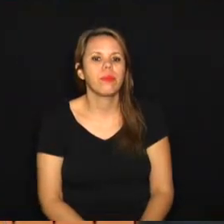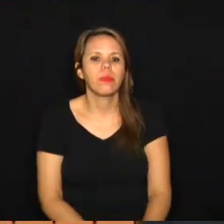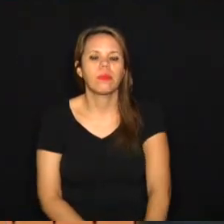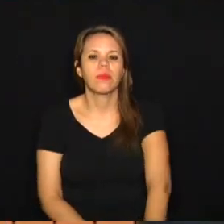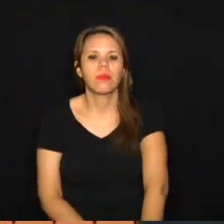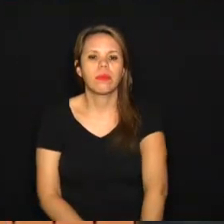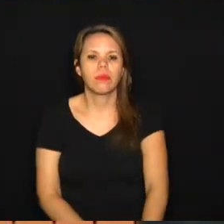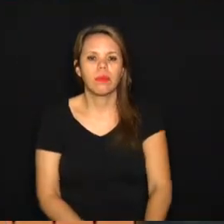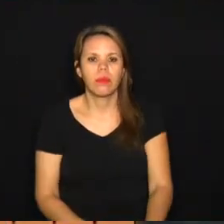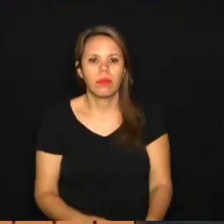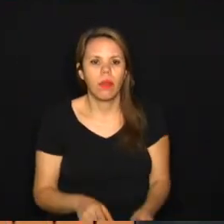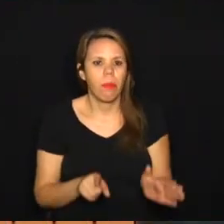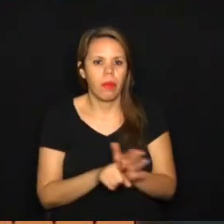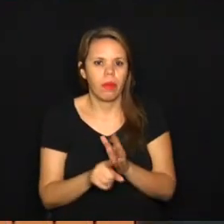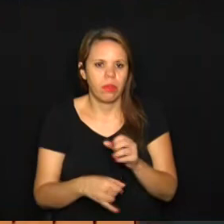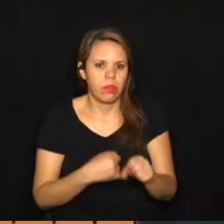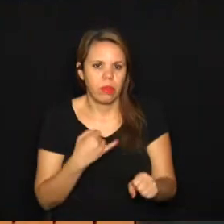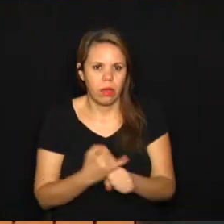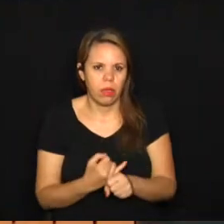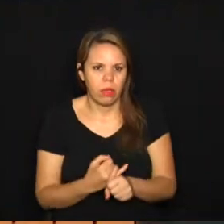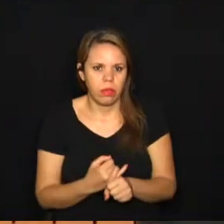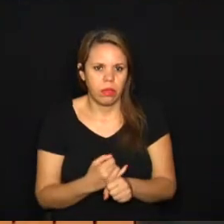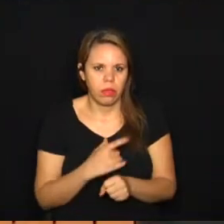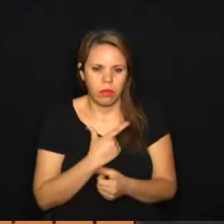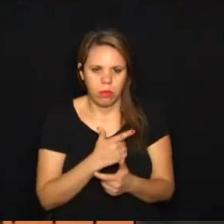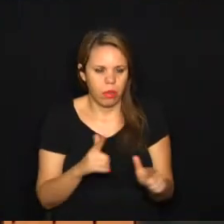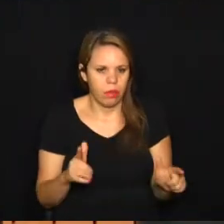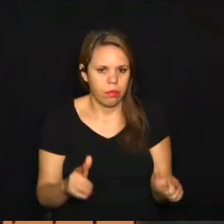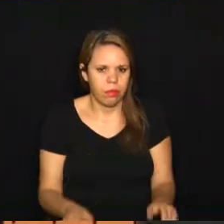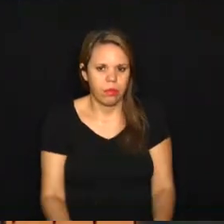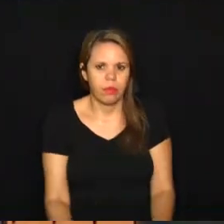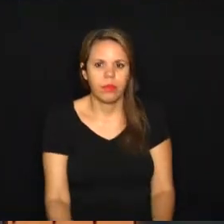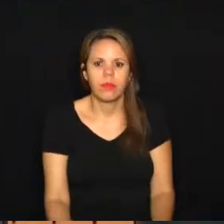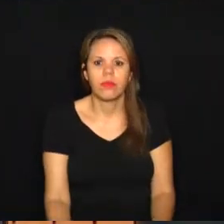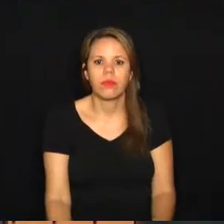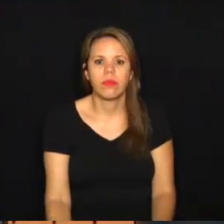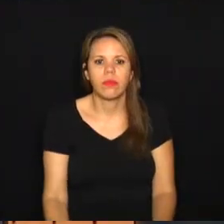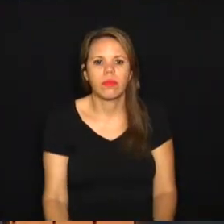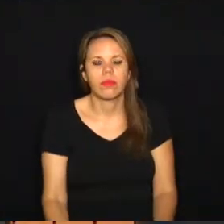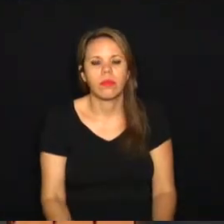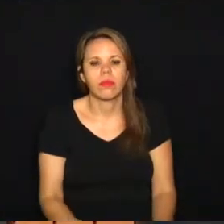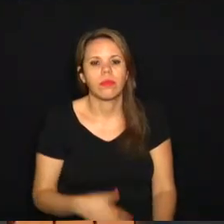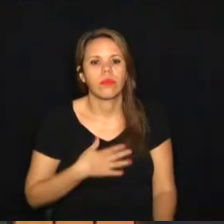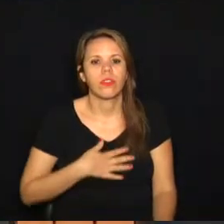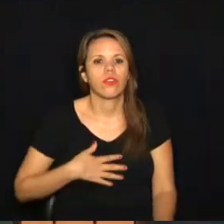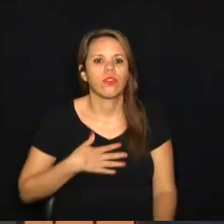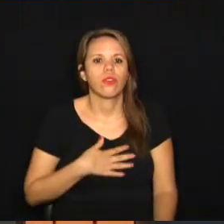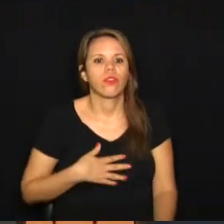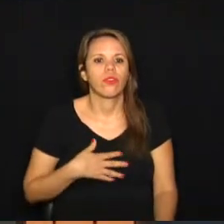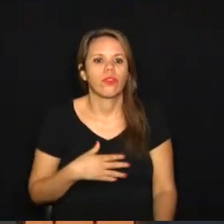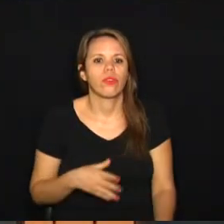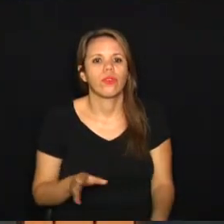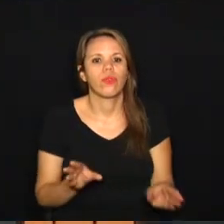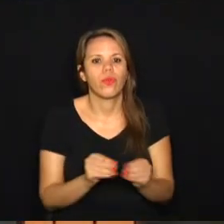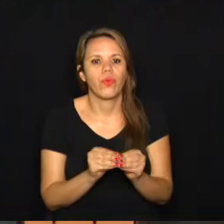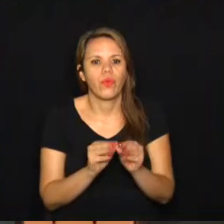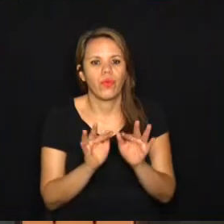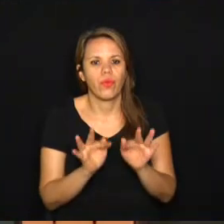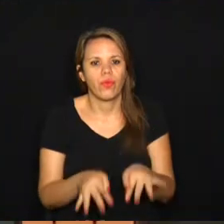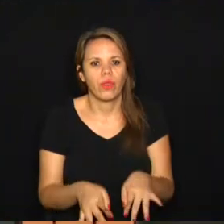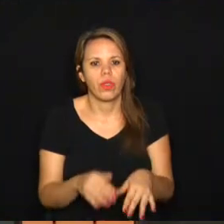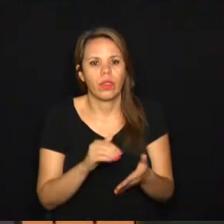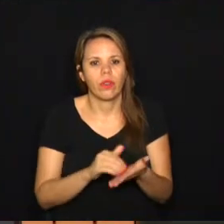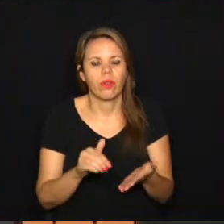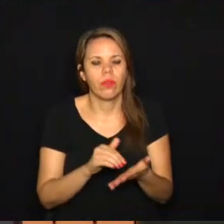Alguma pergunta na internet? Também não. Então, eu gostaria das considerações finais do